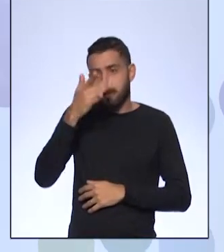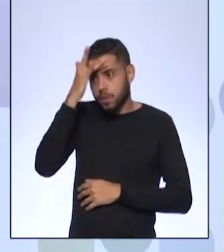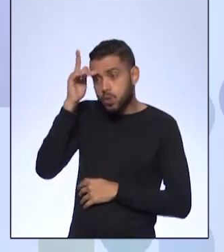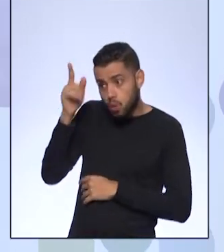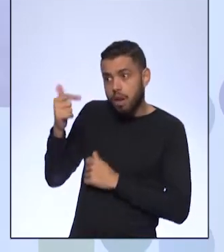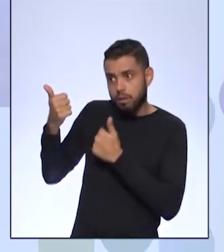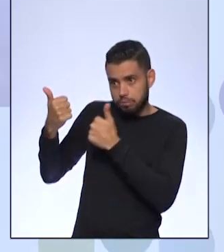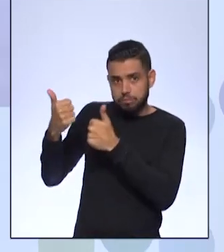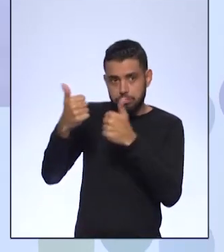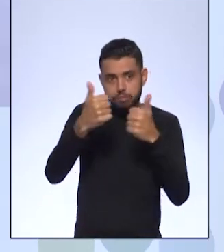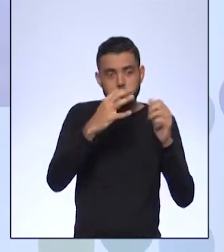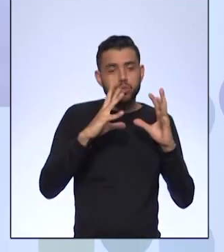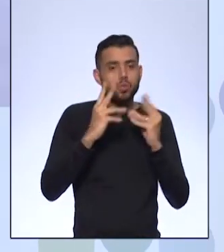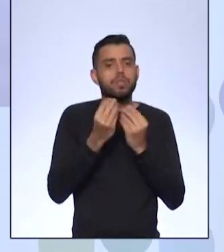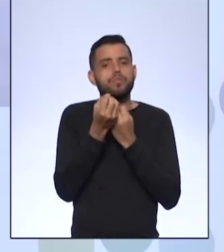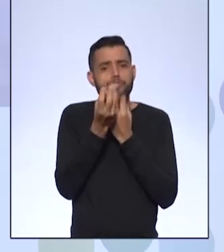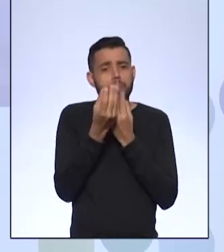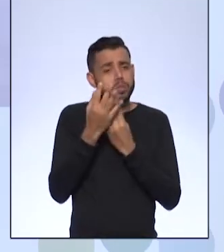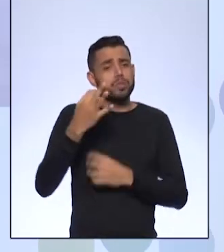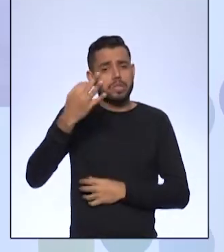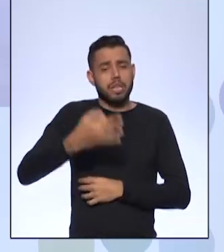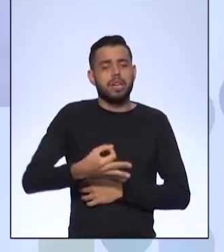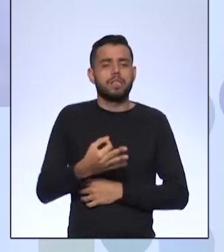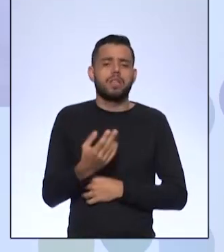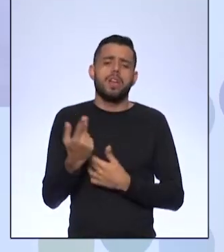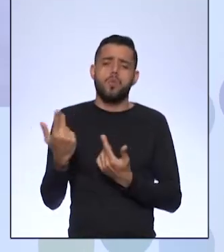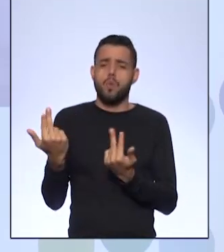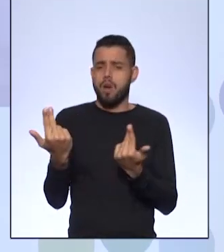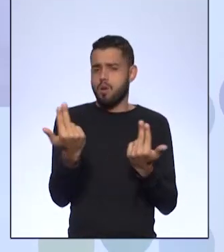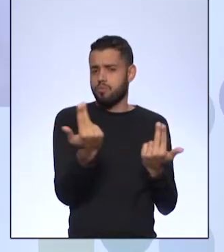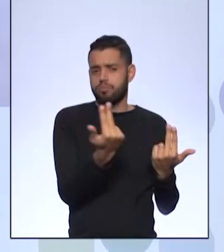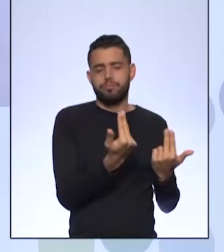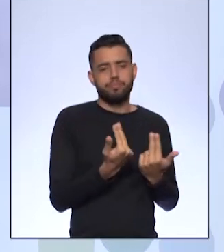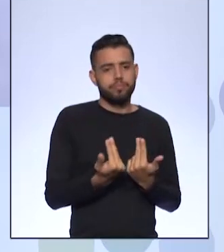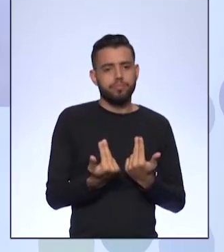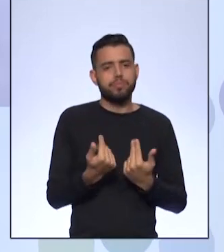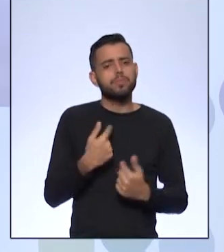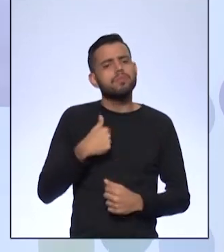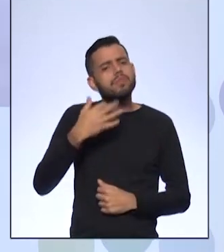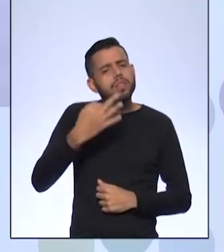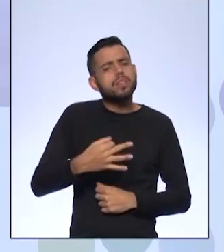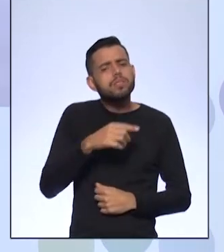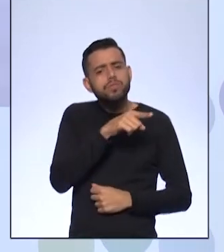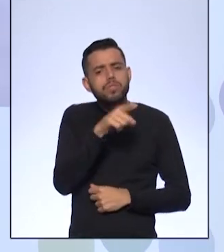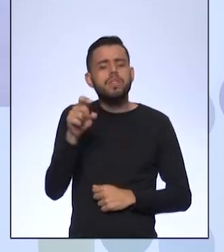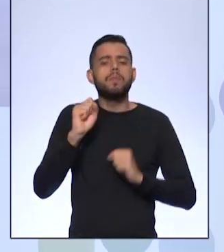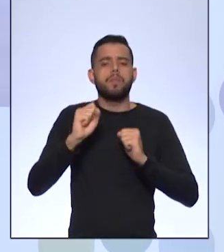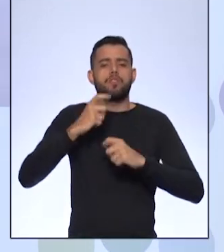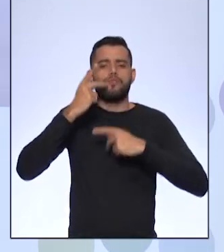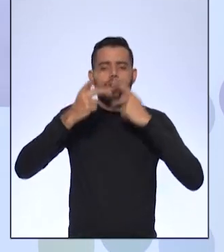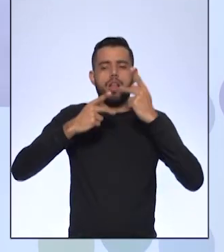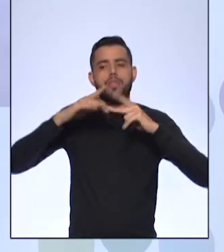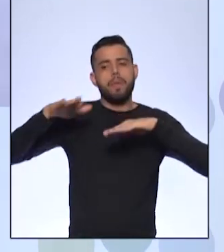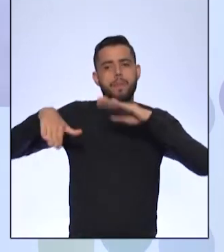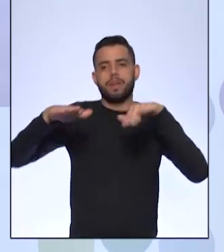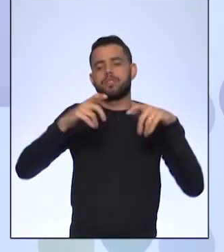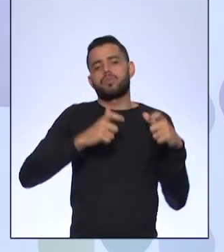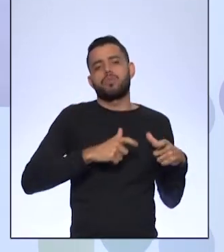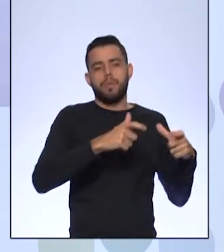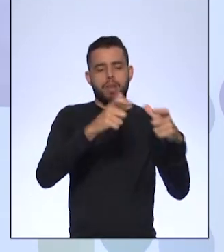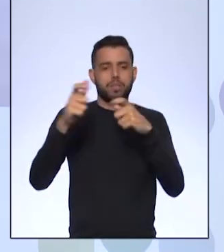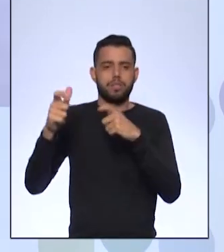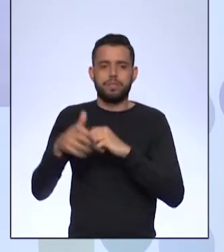que todas as informações estão corretas. É a mesma coisa com vocês, é ter certeza do que você pode falar em qual ambiente. E aí, o